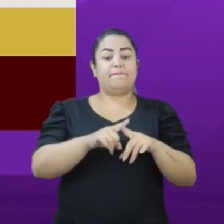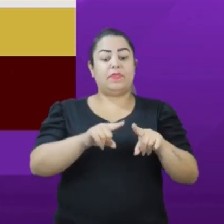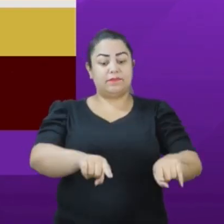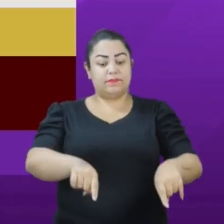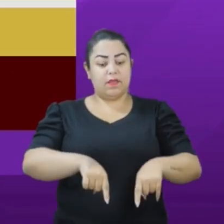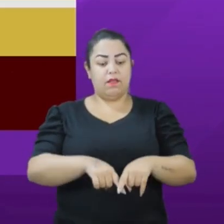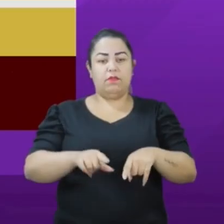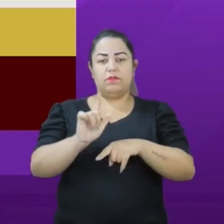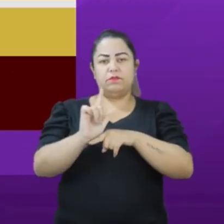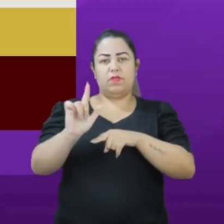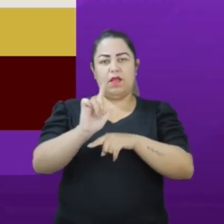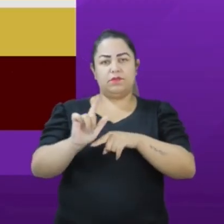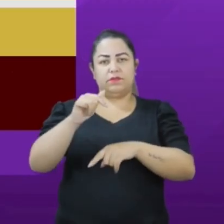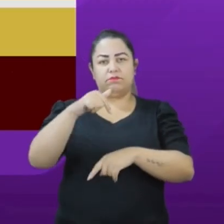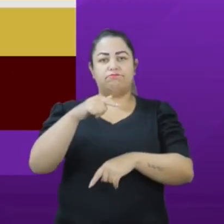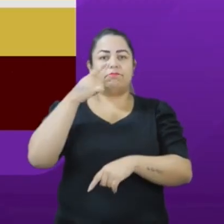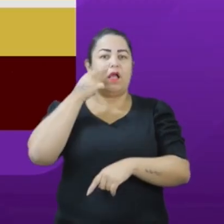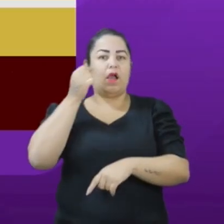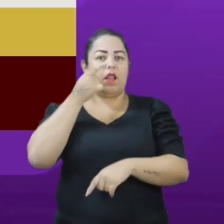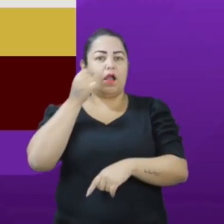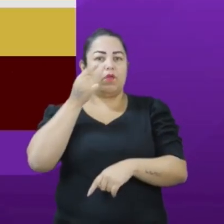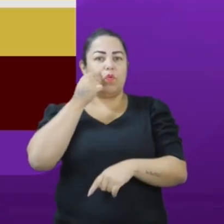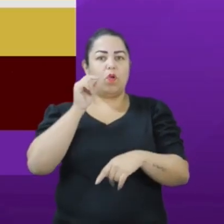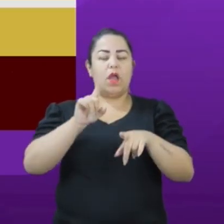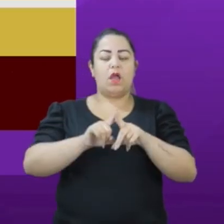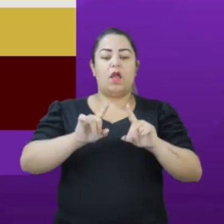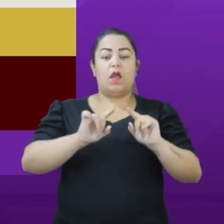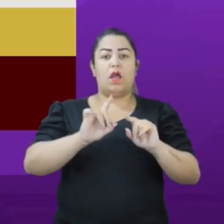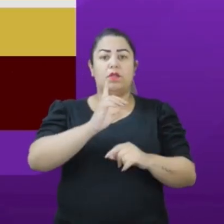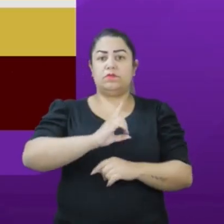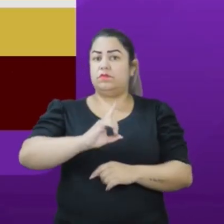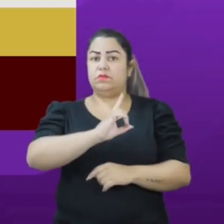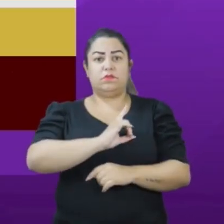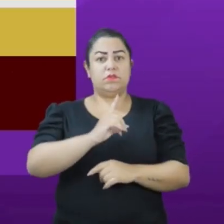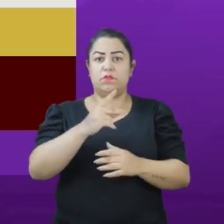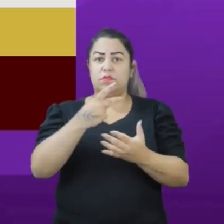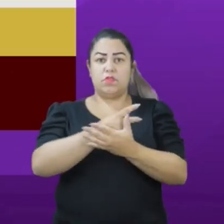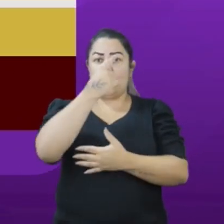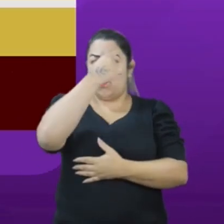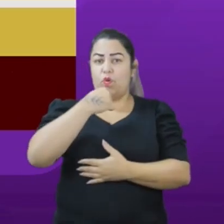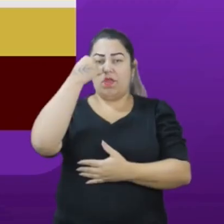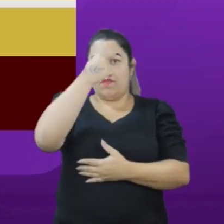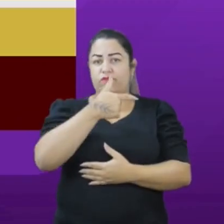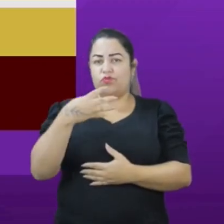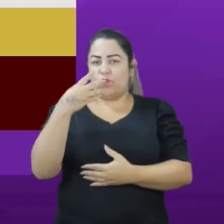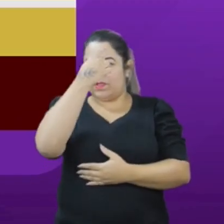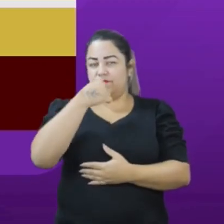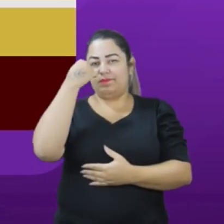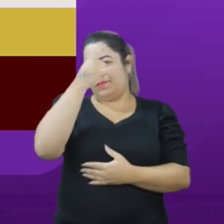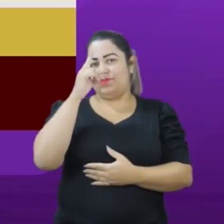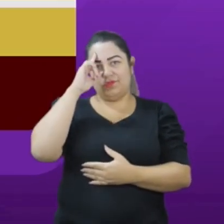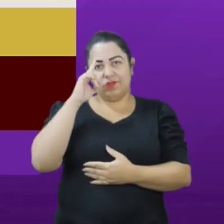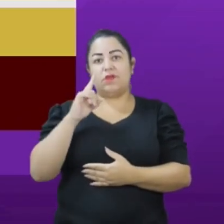aqui em Alagoas. Já que a delegacia especializada não funciona 24 horas por dia, que deveria,